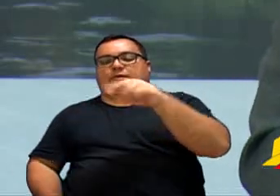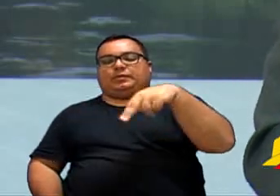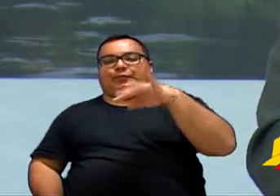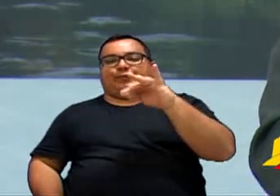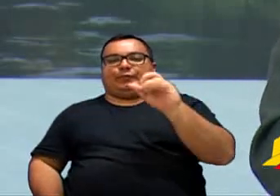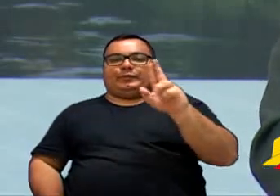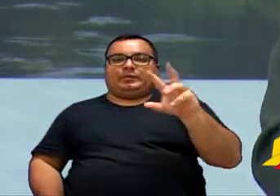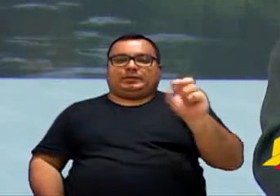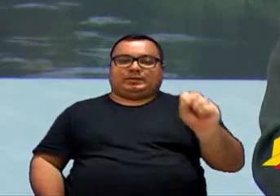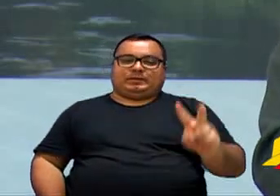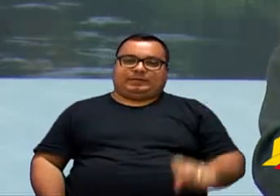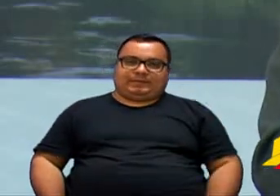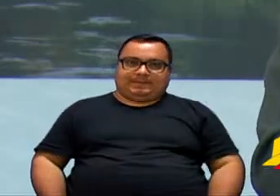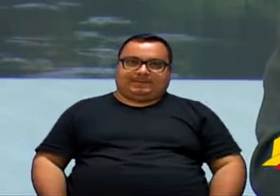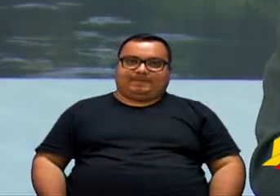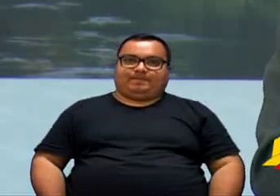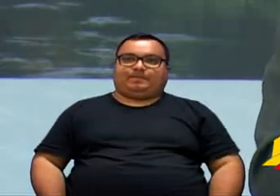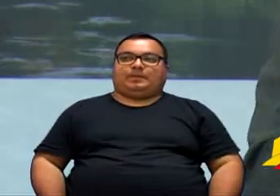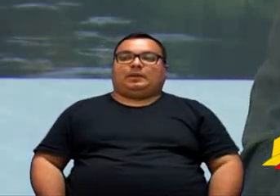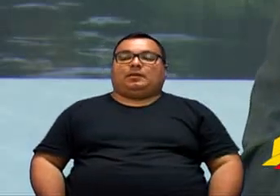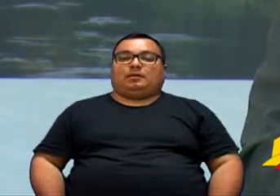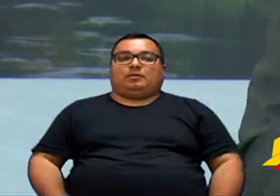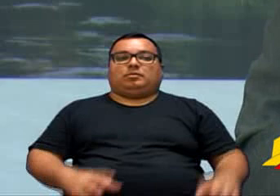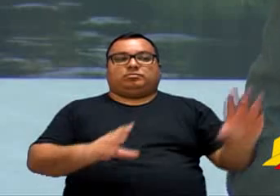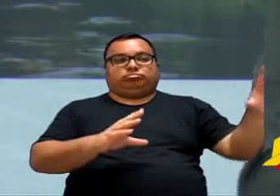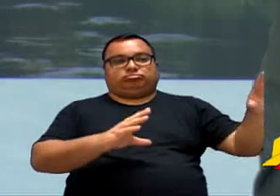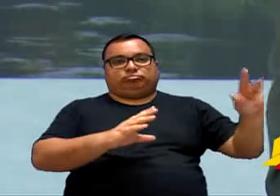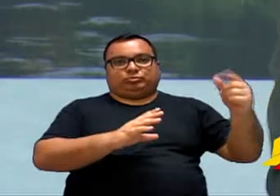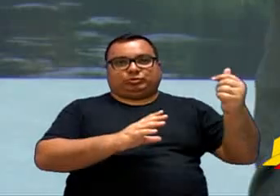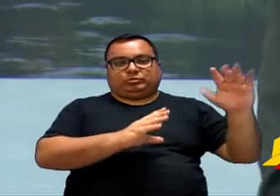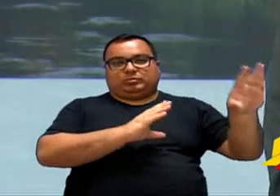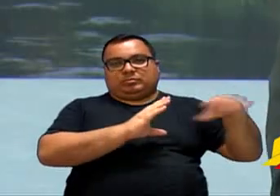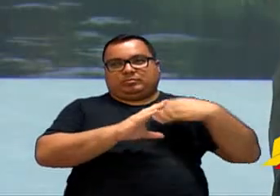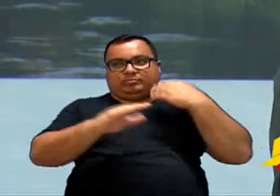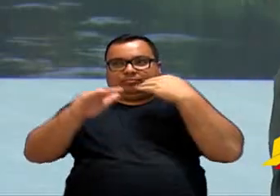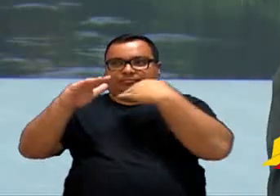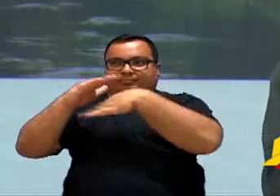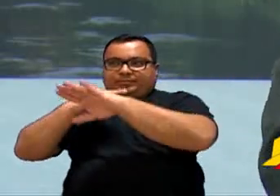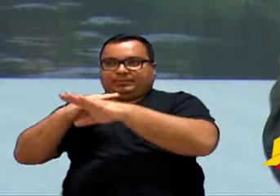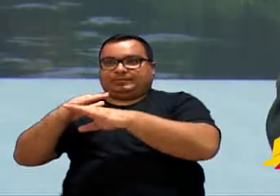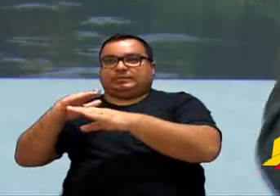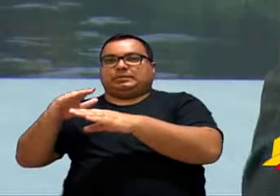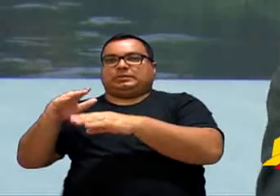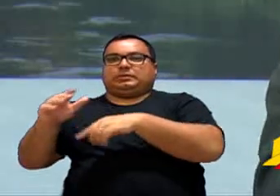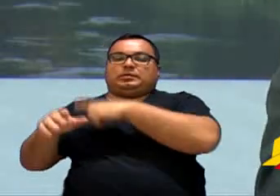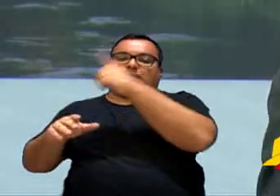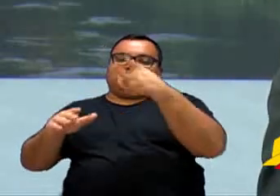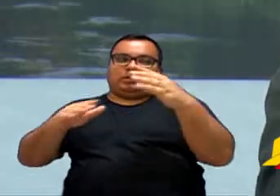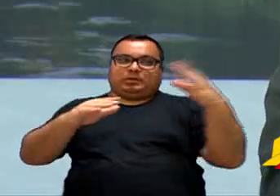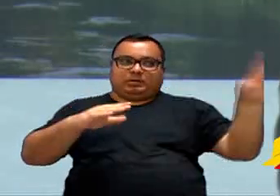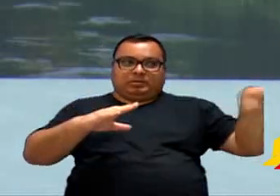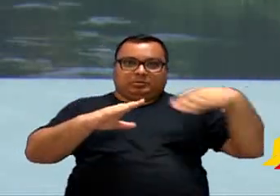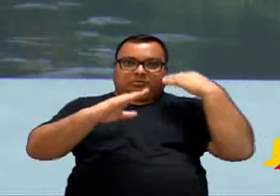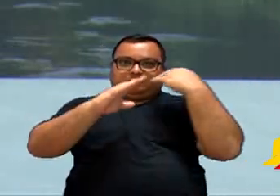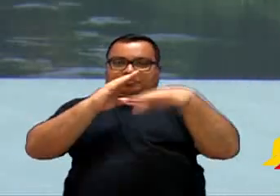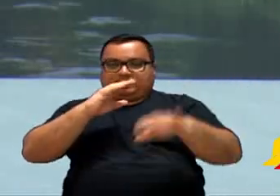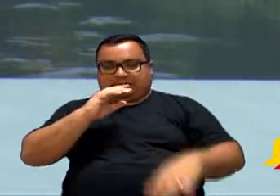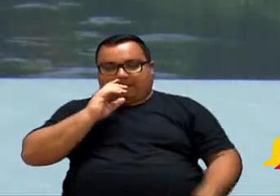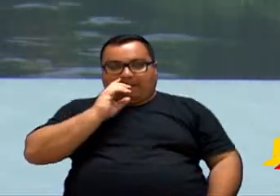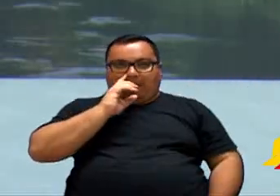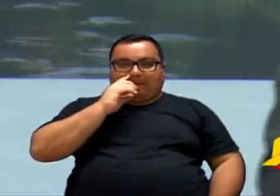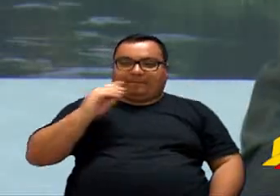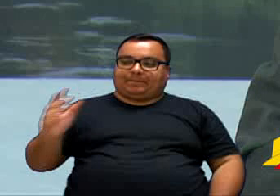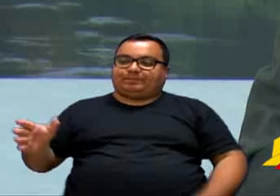repassava para esse fundo de reserva, que é um caixa fechado que não dá para usar para pagamento